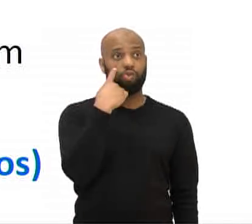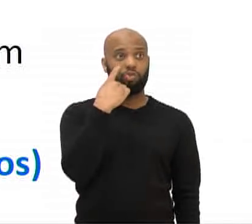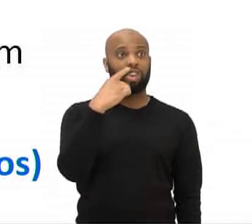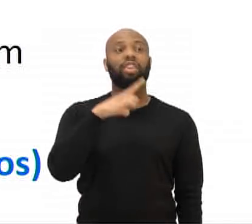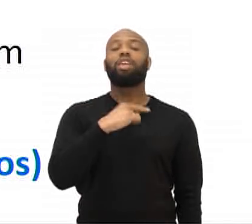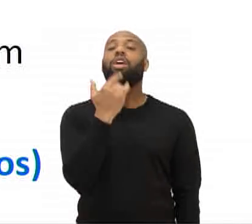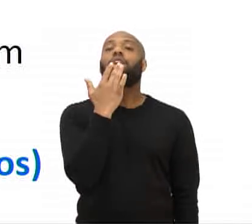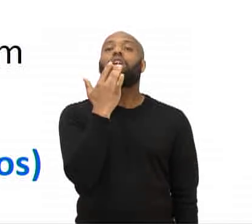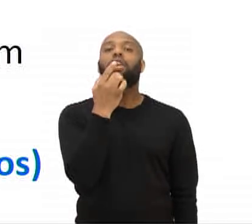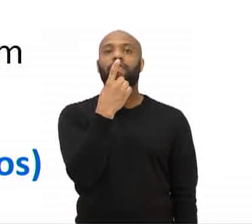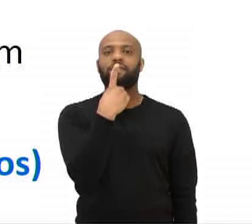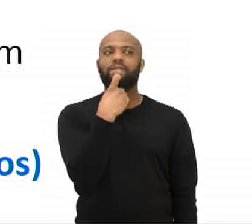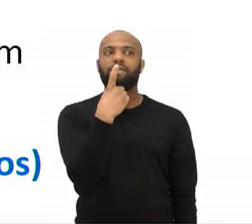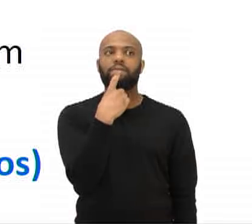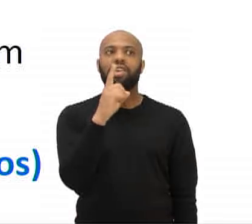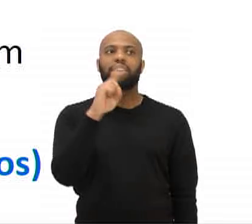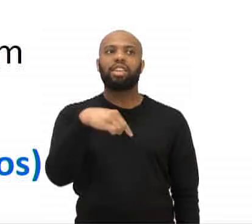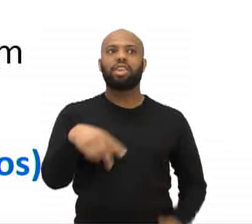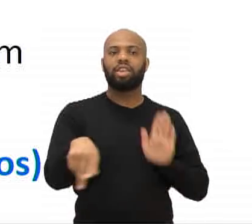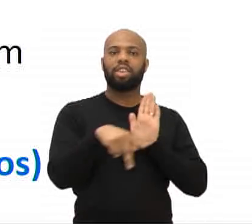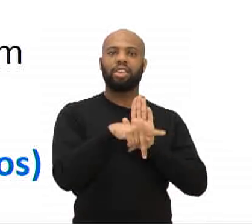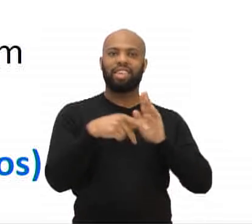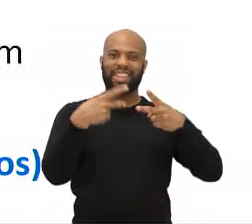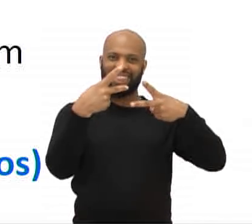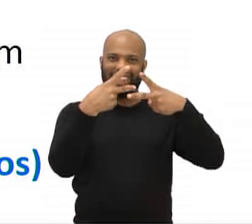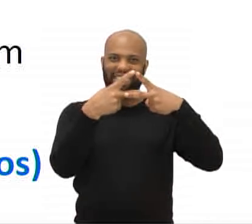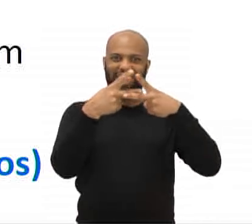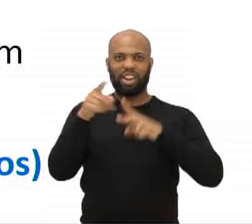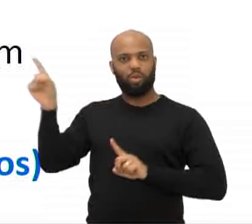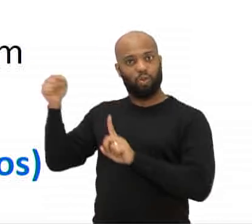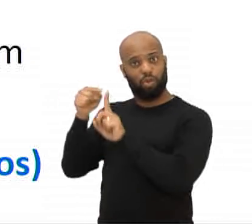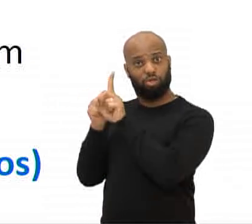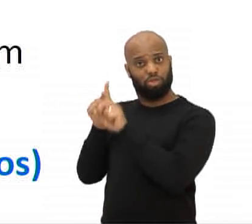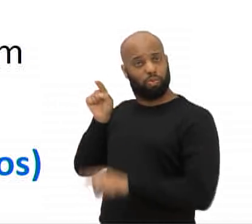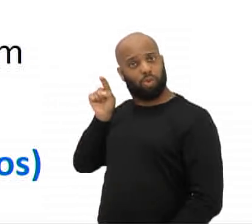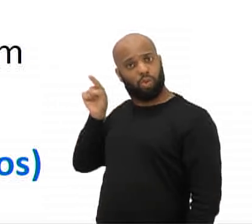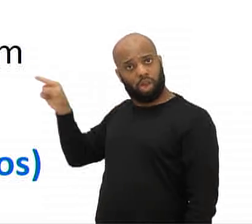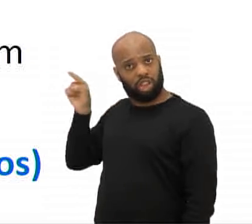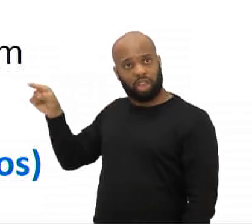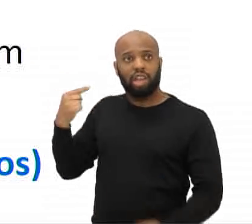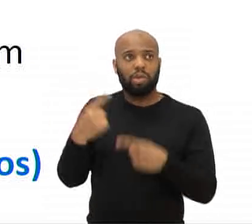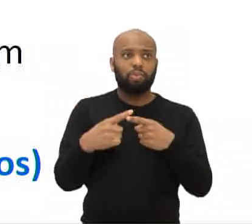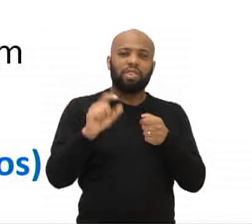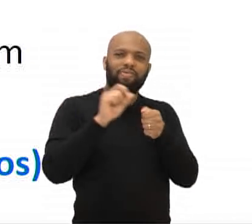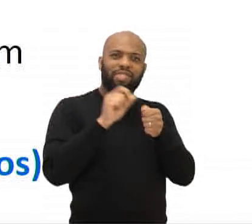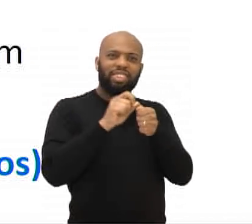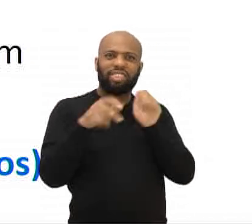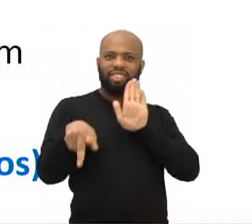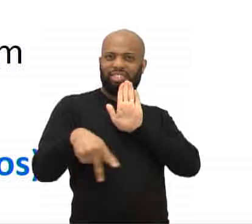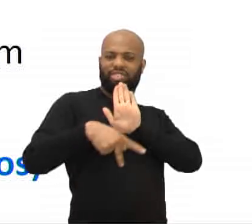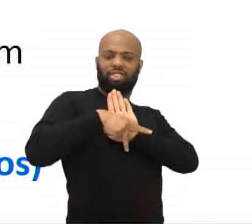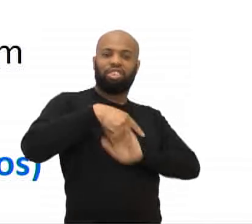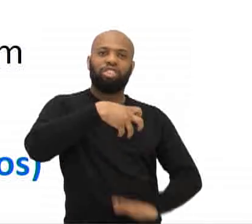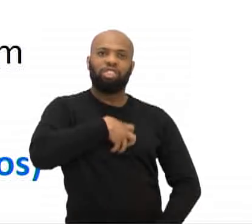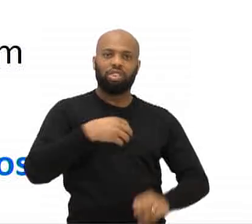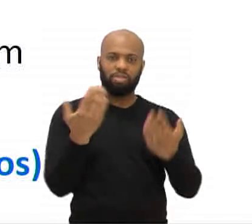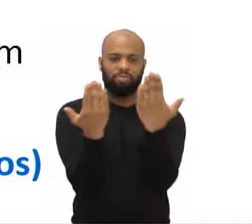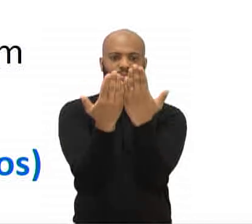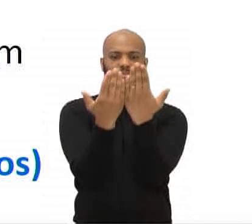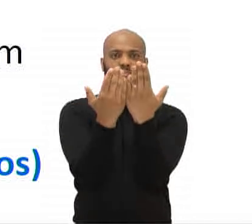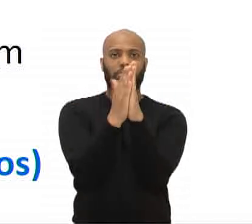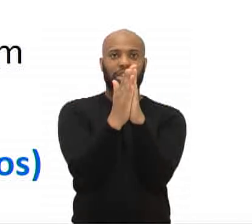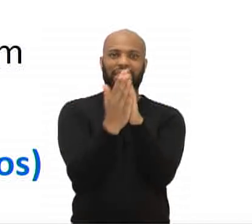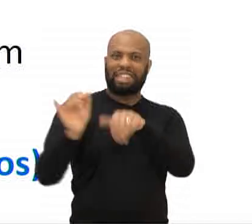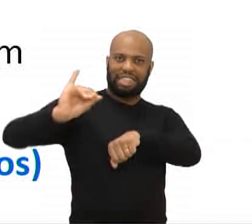na cor vermelha aqui, o triângulo isósceles, pois traçando um eixo de simetria bem no centro da